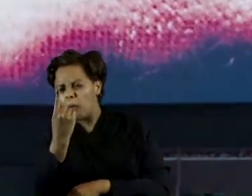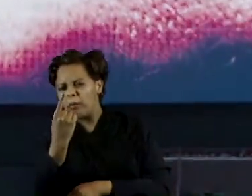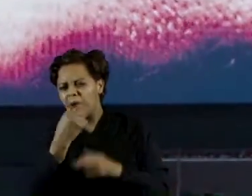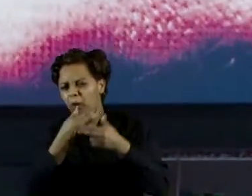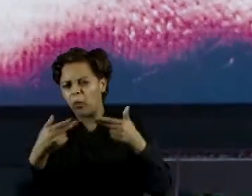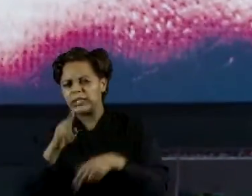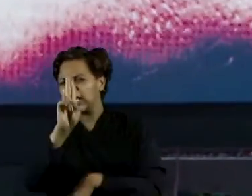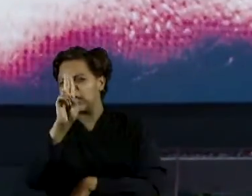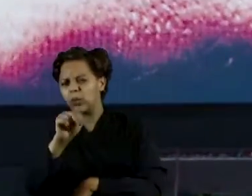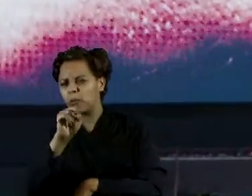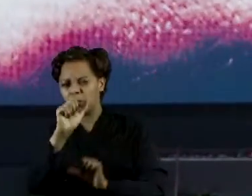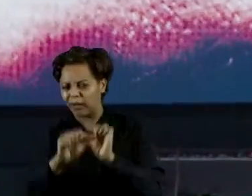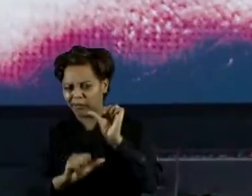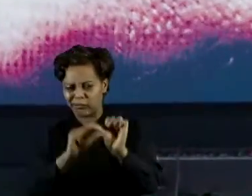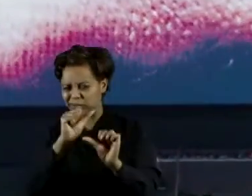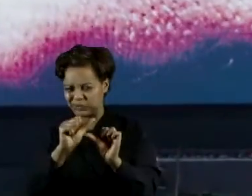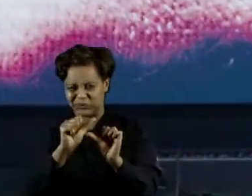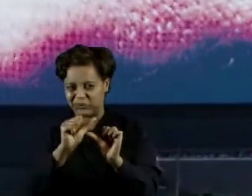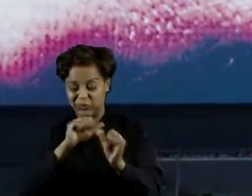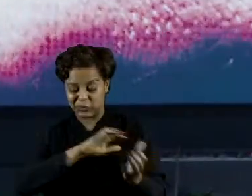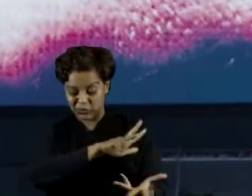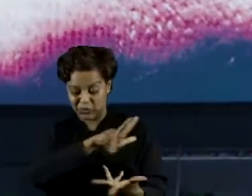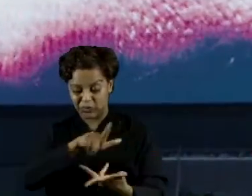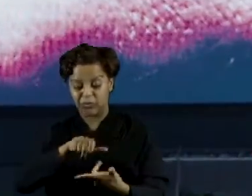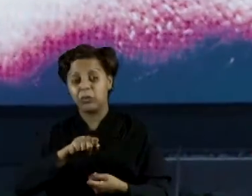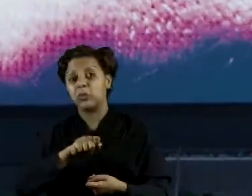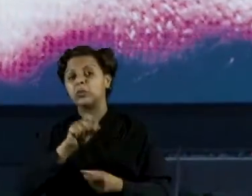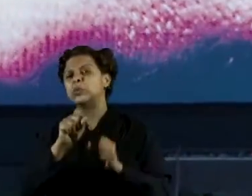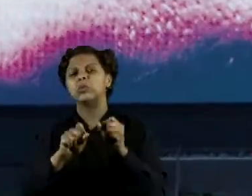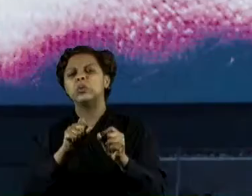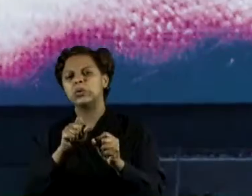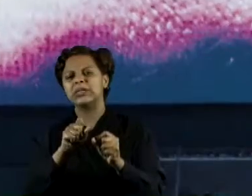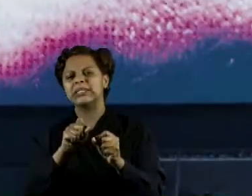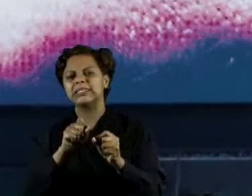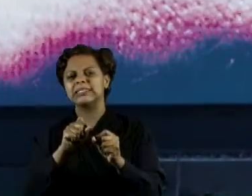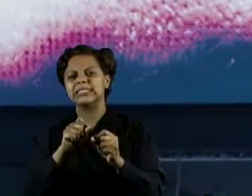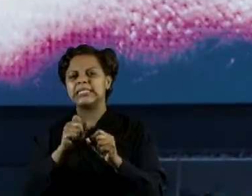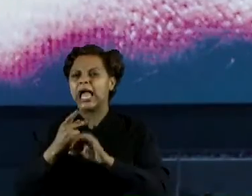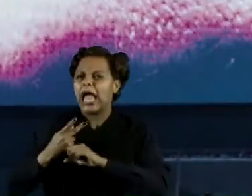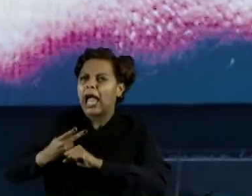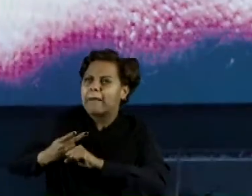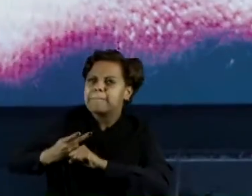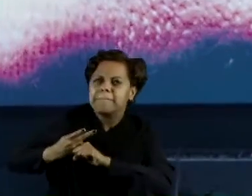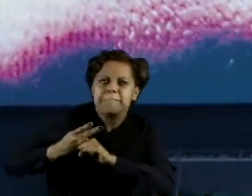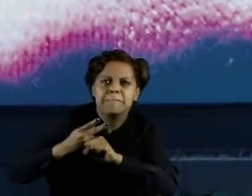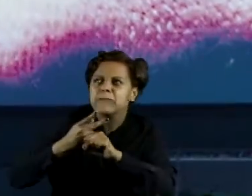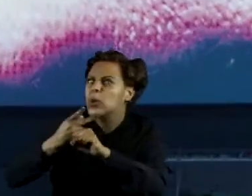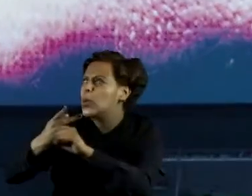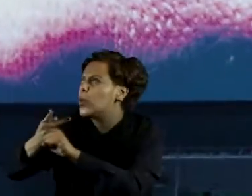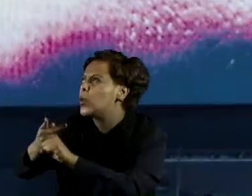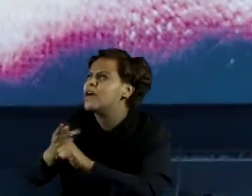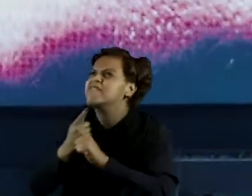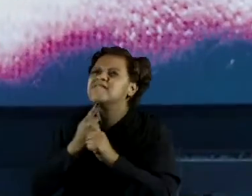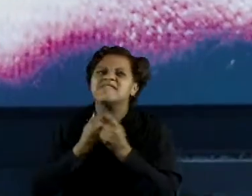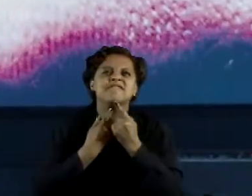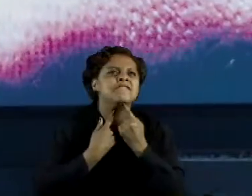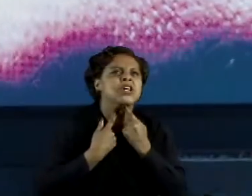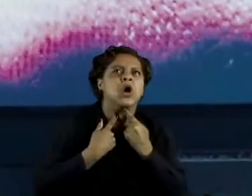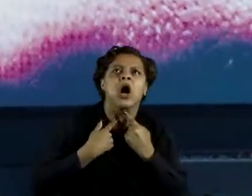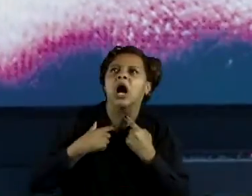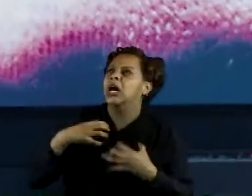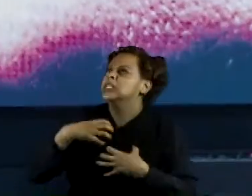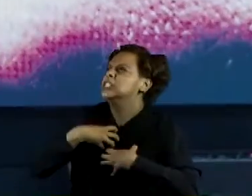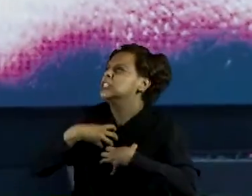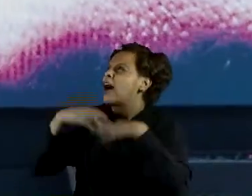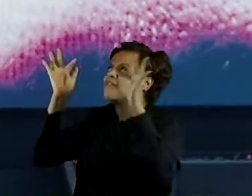desde que o mundo é mundo, é a busca do ser humano pela felicidade. Não importa